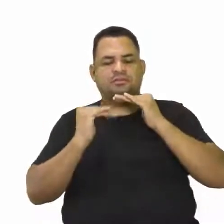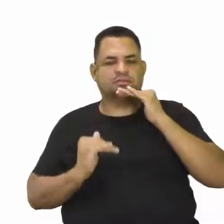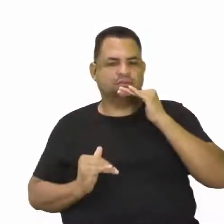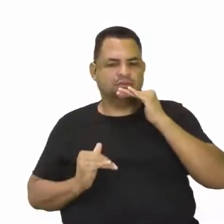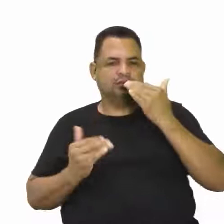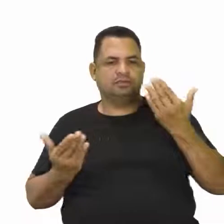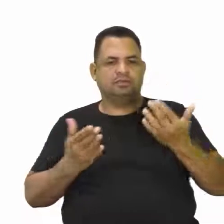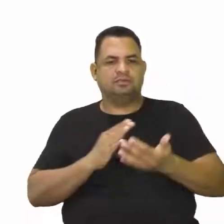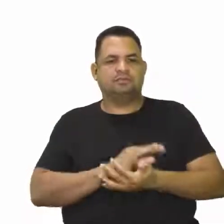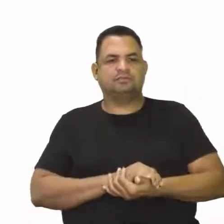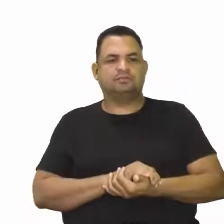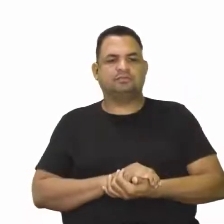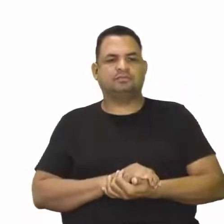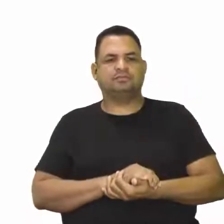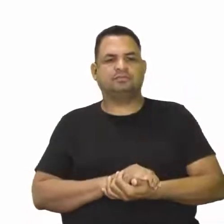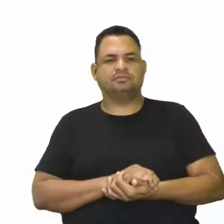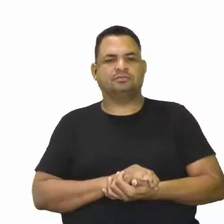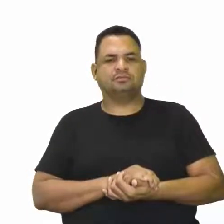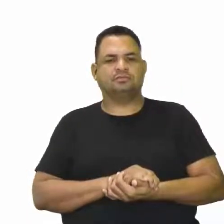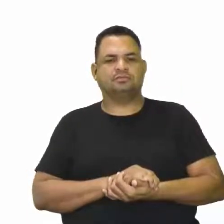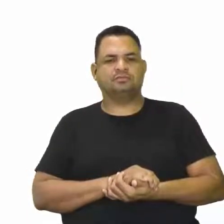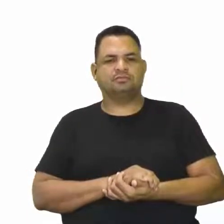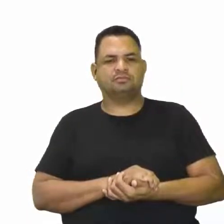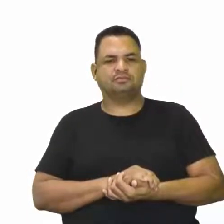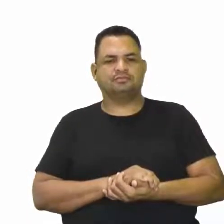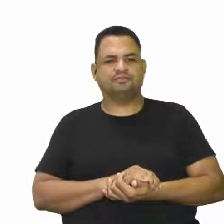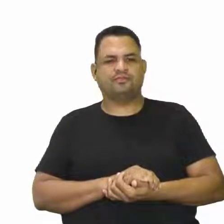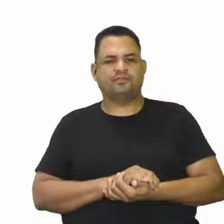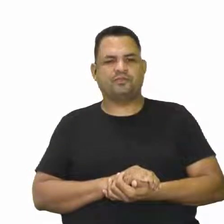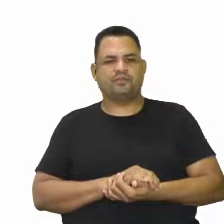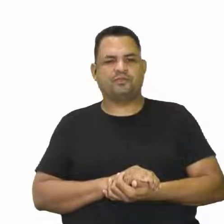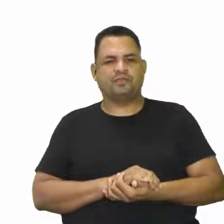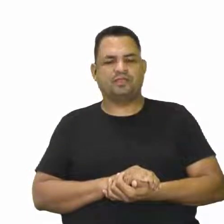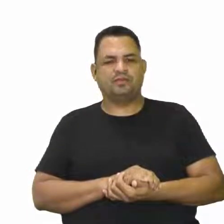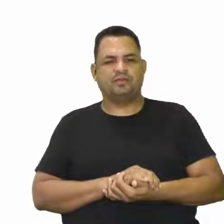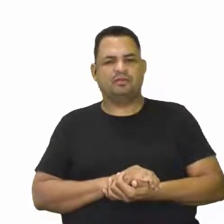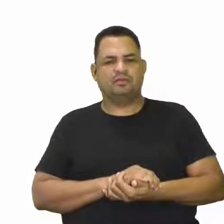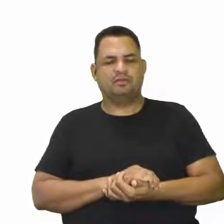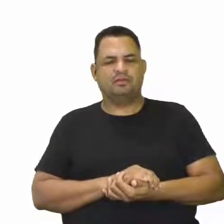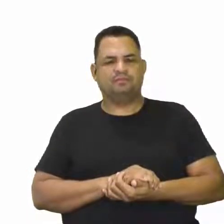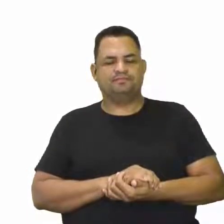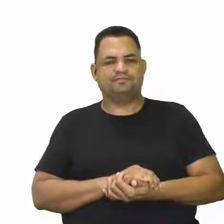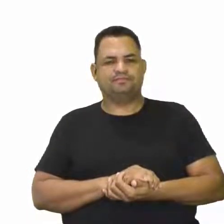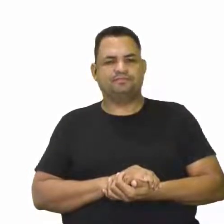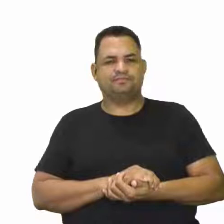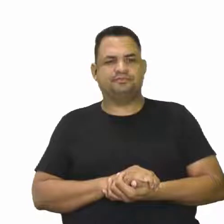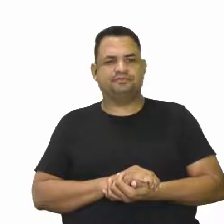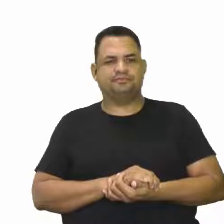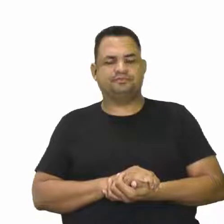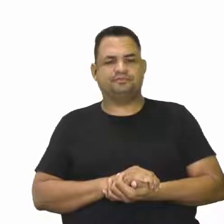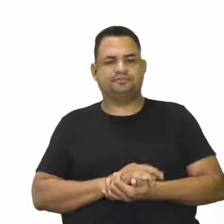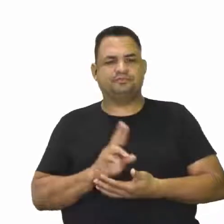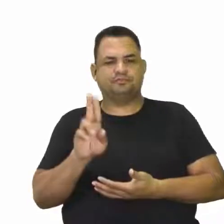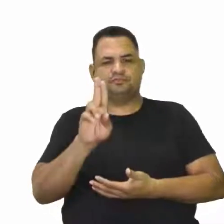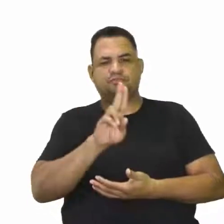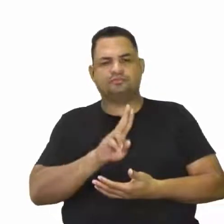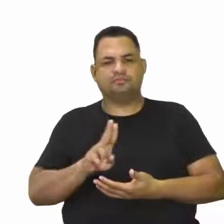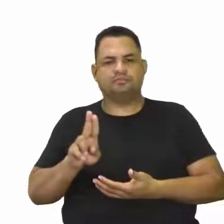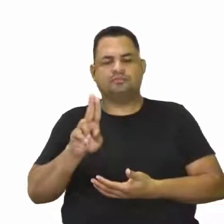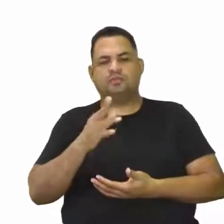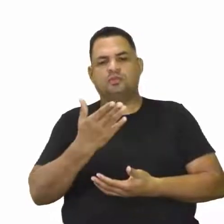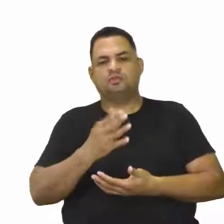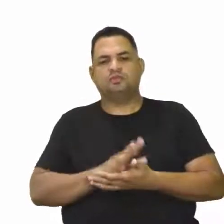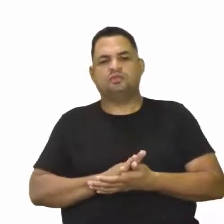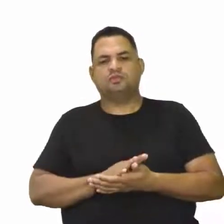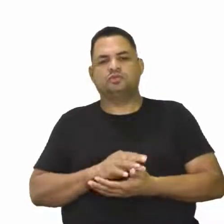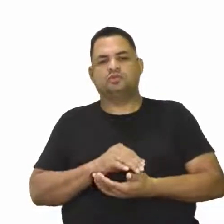inferior. Hice el trabajo bajo su orientación. Olha lá o uso do e do ou que você